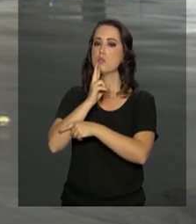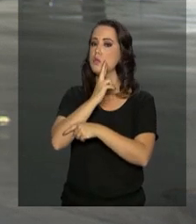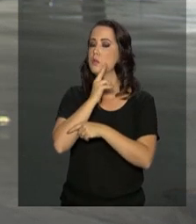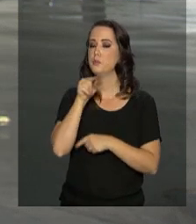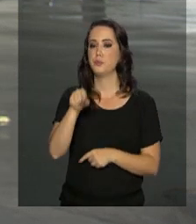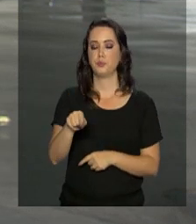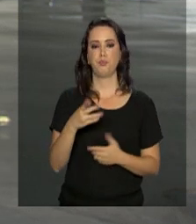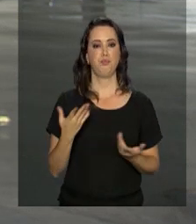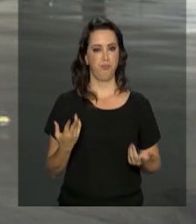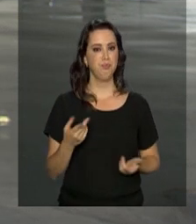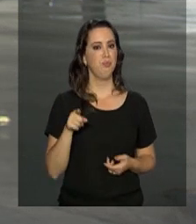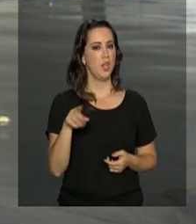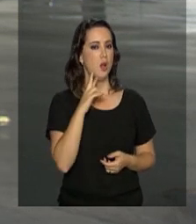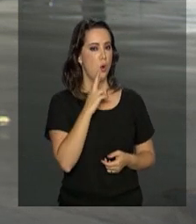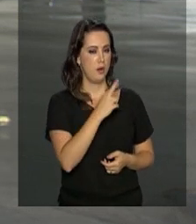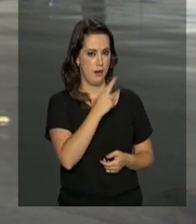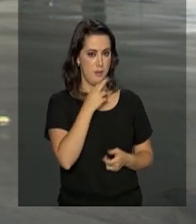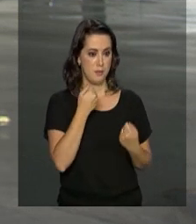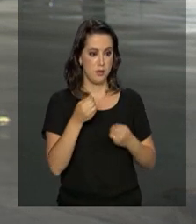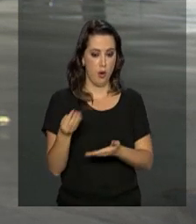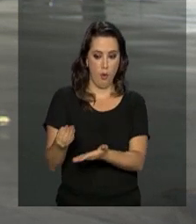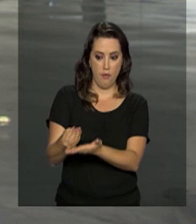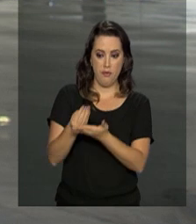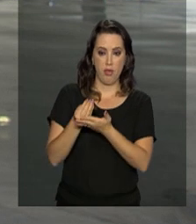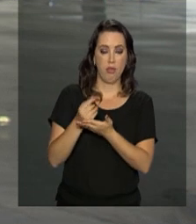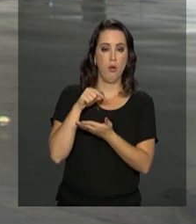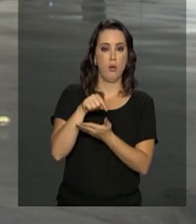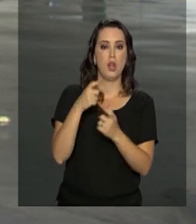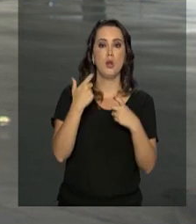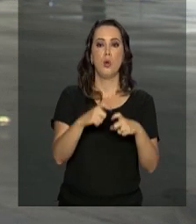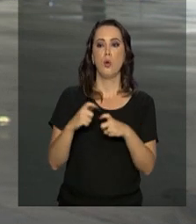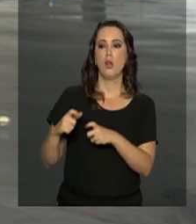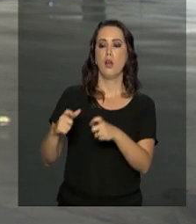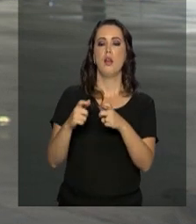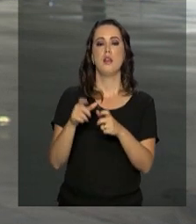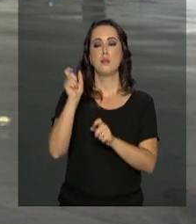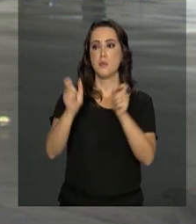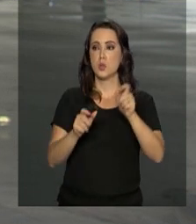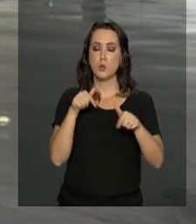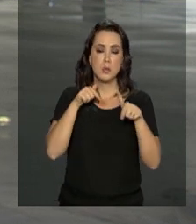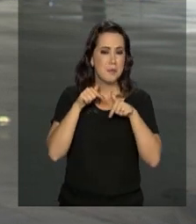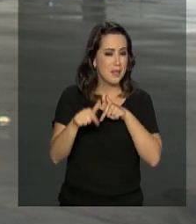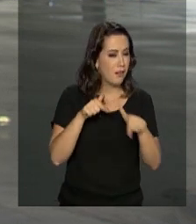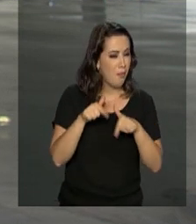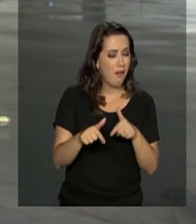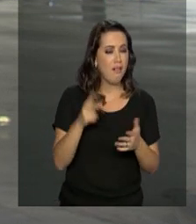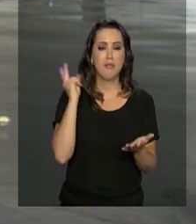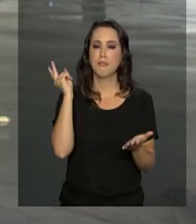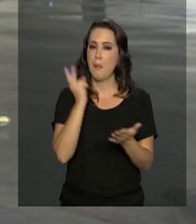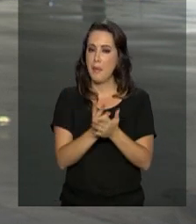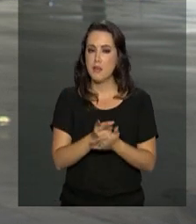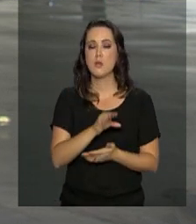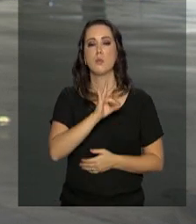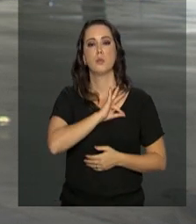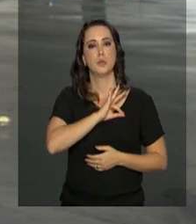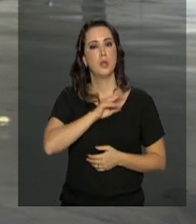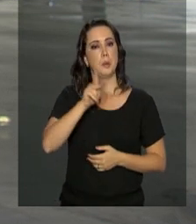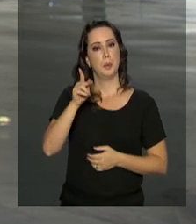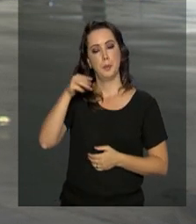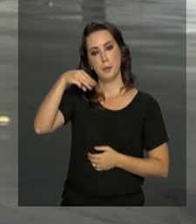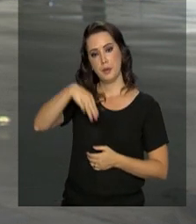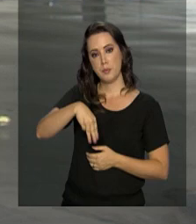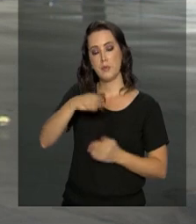caberá disponibilizar equipamentos instalações e recursos humanos inclusive policiais militares